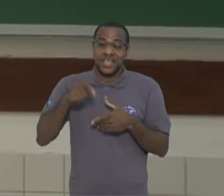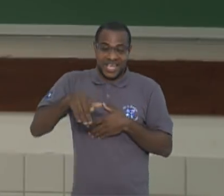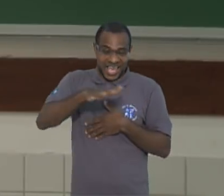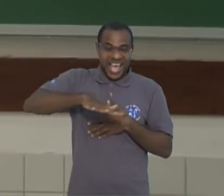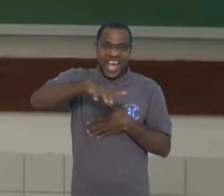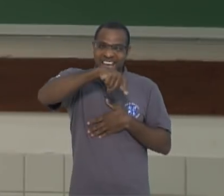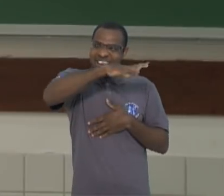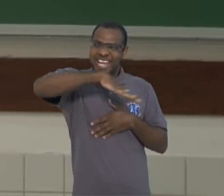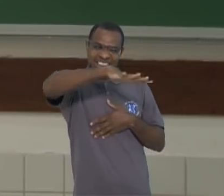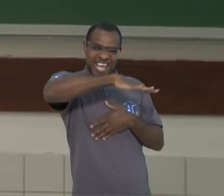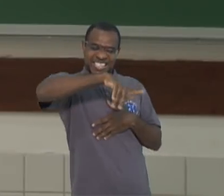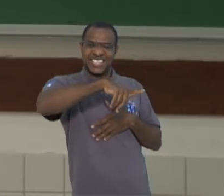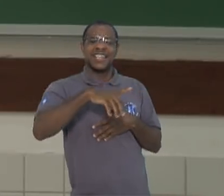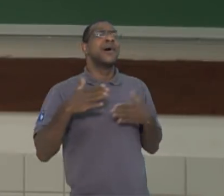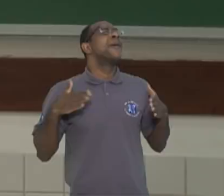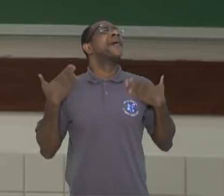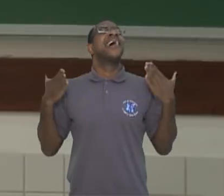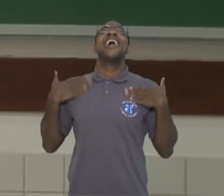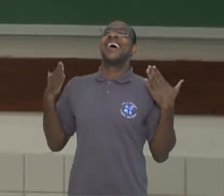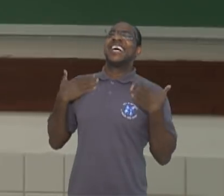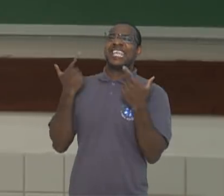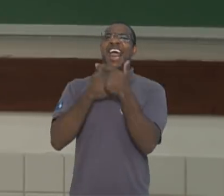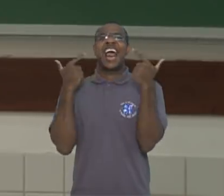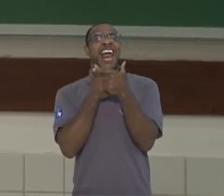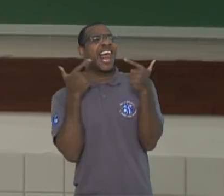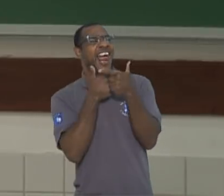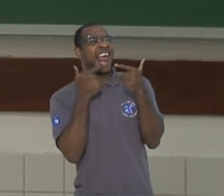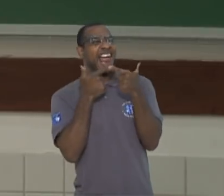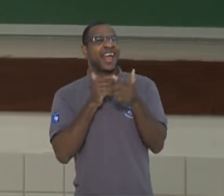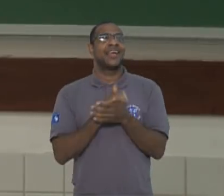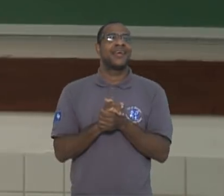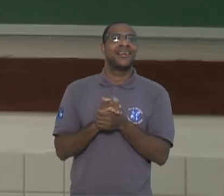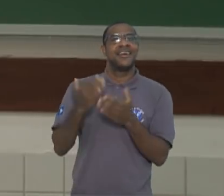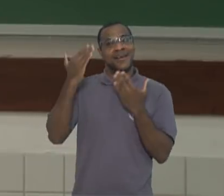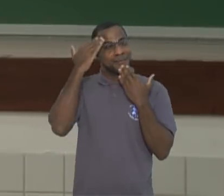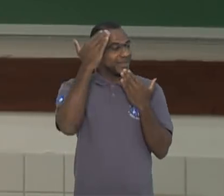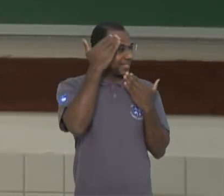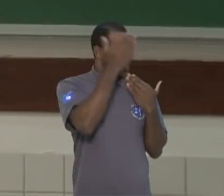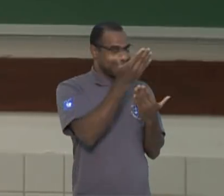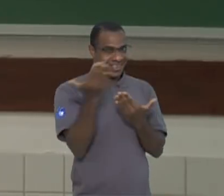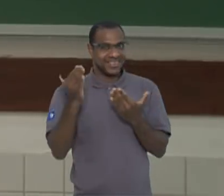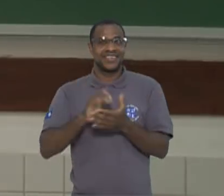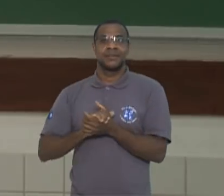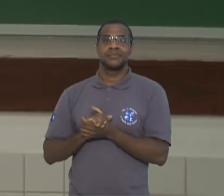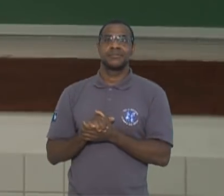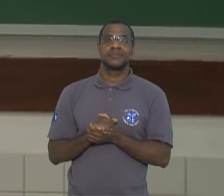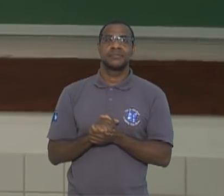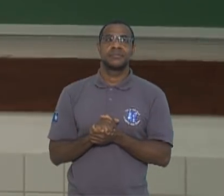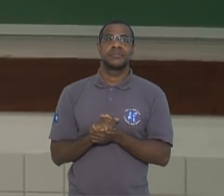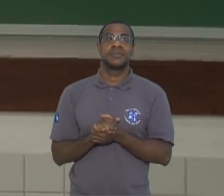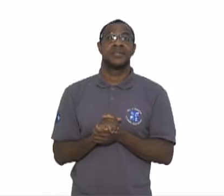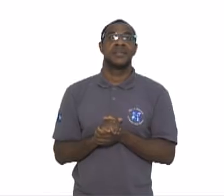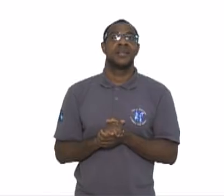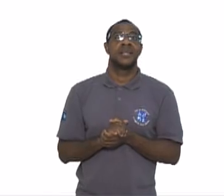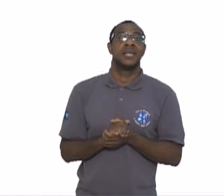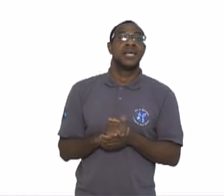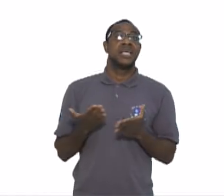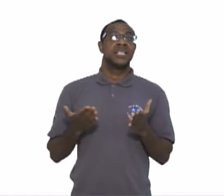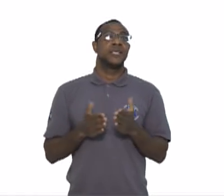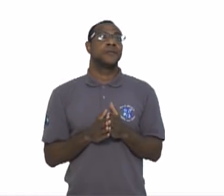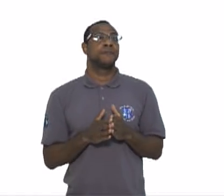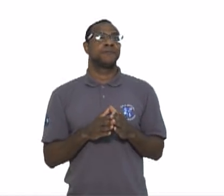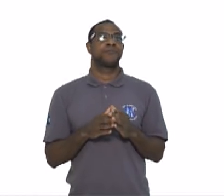animado, gente. A gente riu demais, demais mesmo. Foi muito legal. Obrigado, pessoal! E Circo